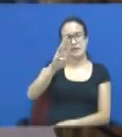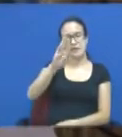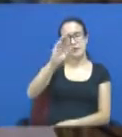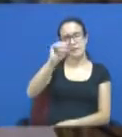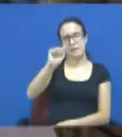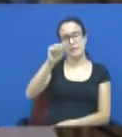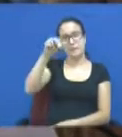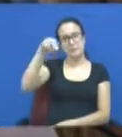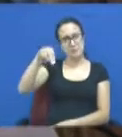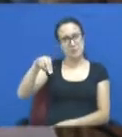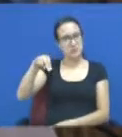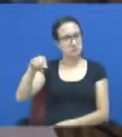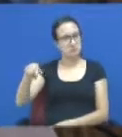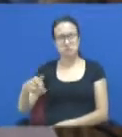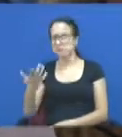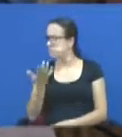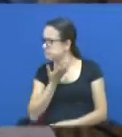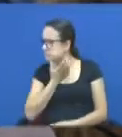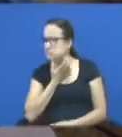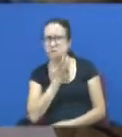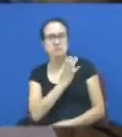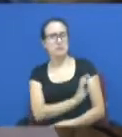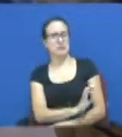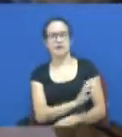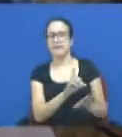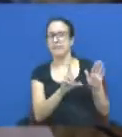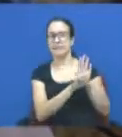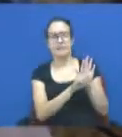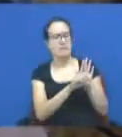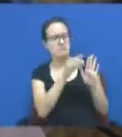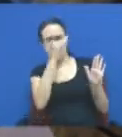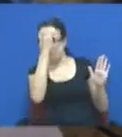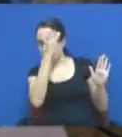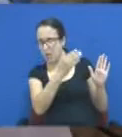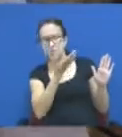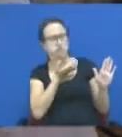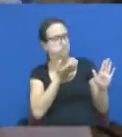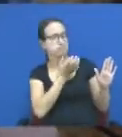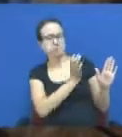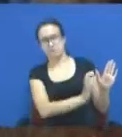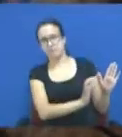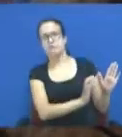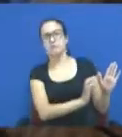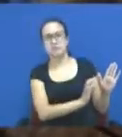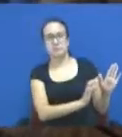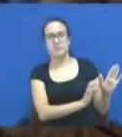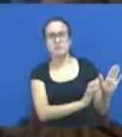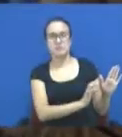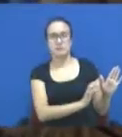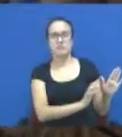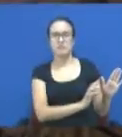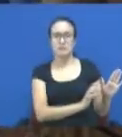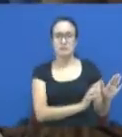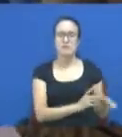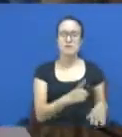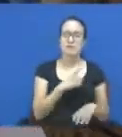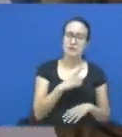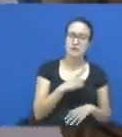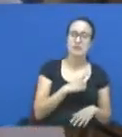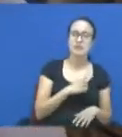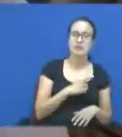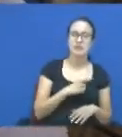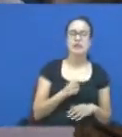das normativas, das leis de determinadas cidades ou das cidades. Haja vista essa questão dos caixas. Tem